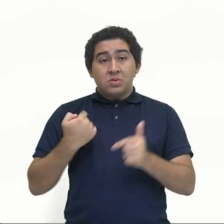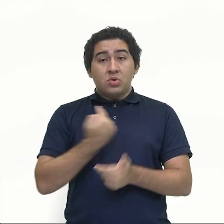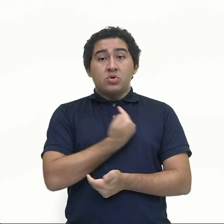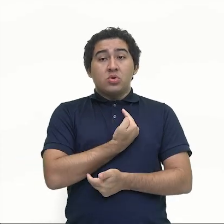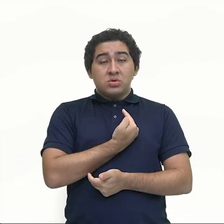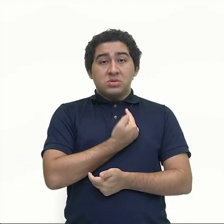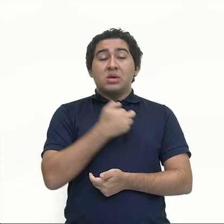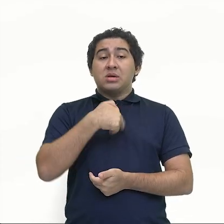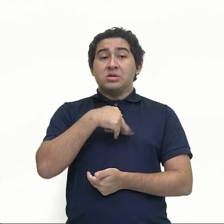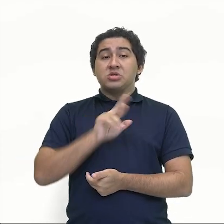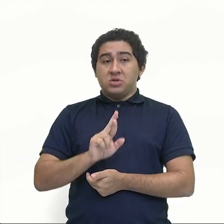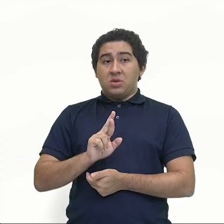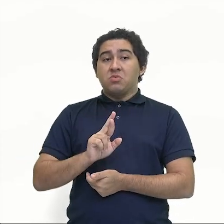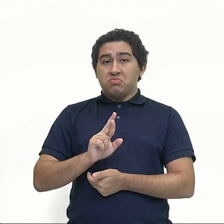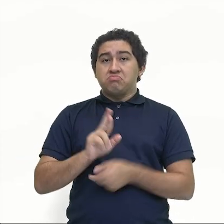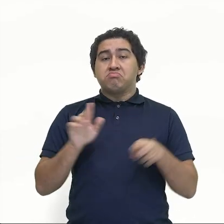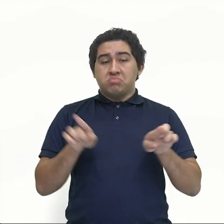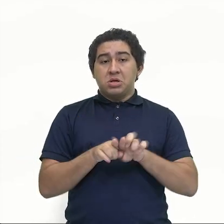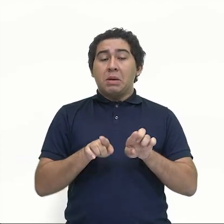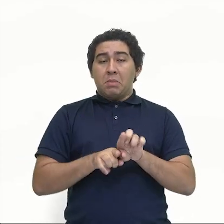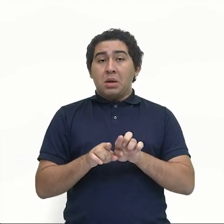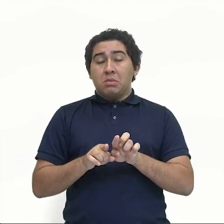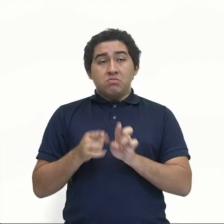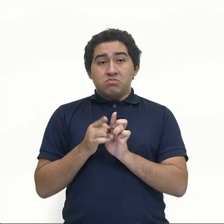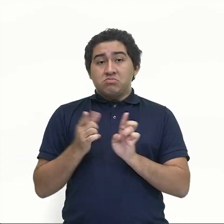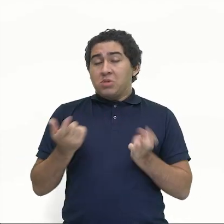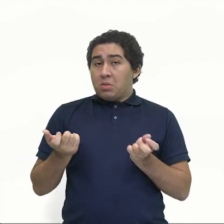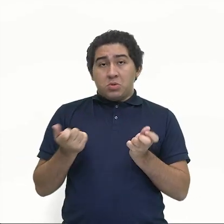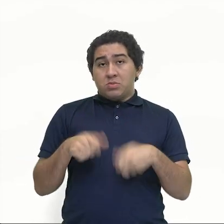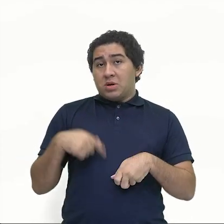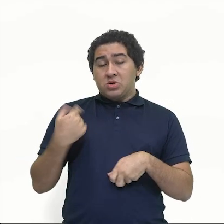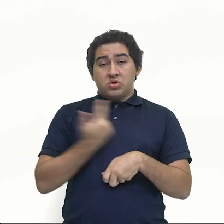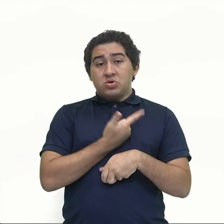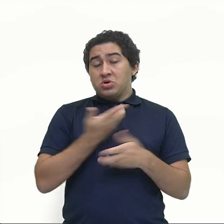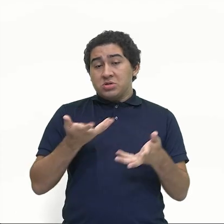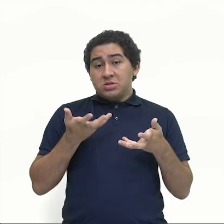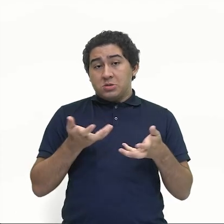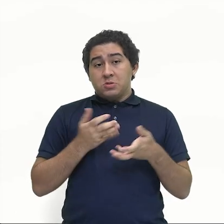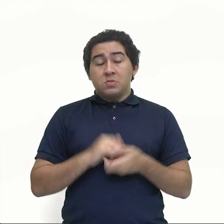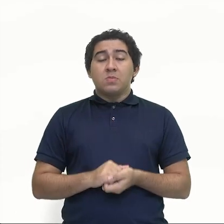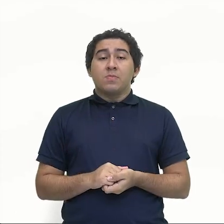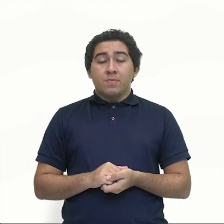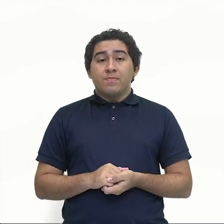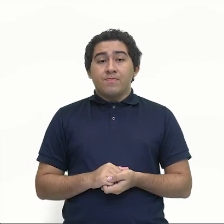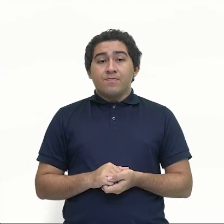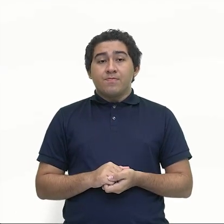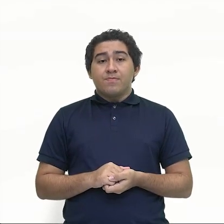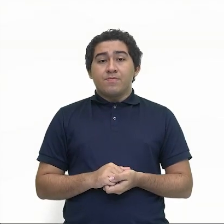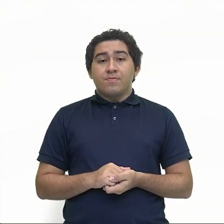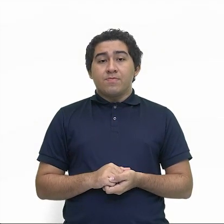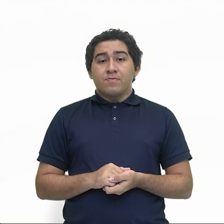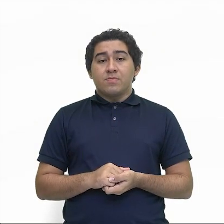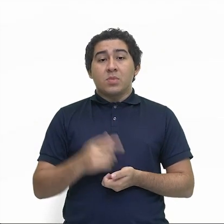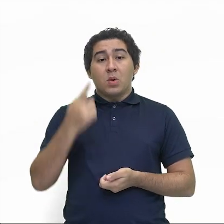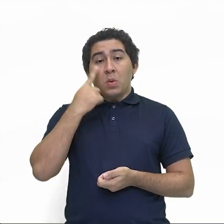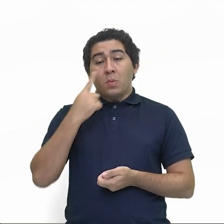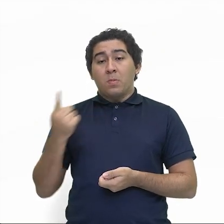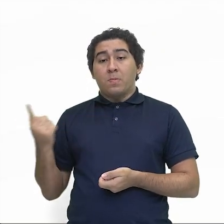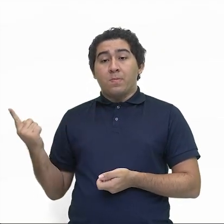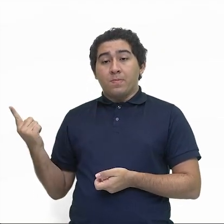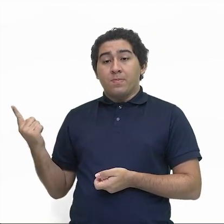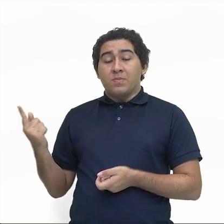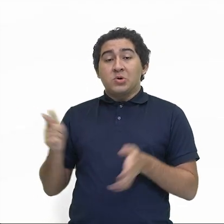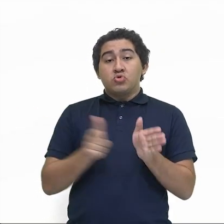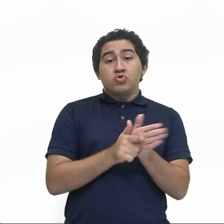nossa religiosidade do jeito que a gente quiser. Eu trago aí para vocês, olha só, algo que foi passado